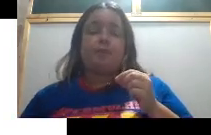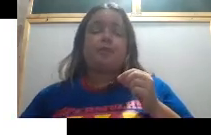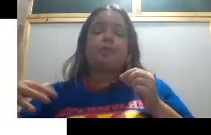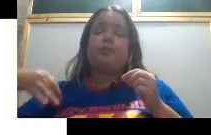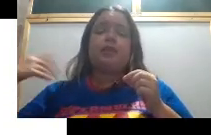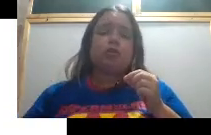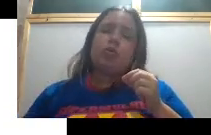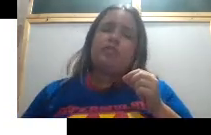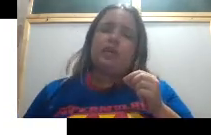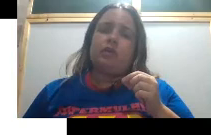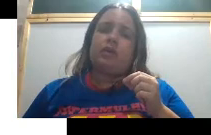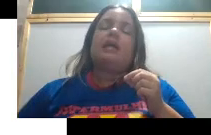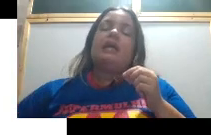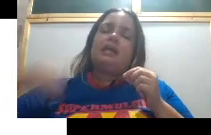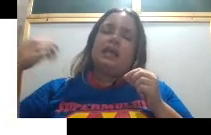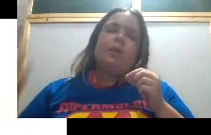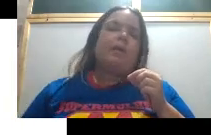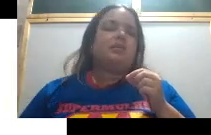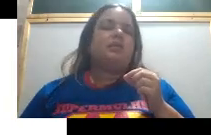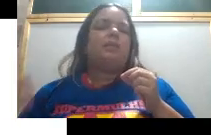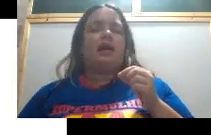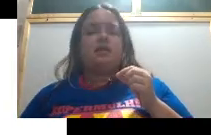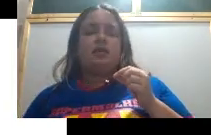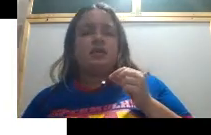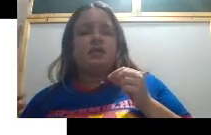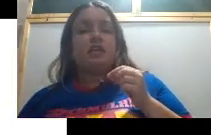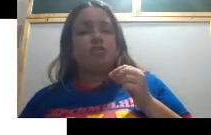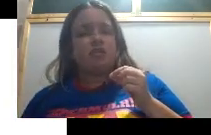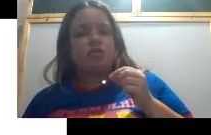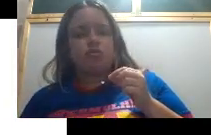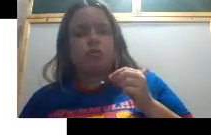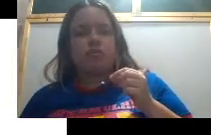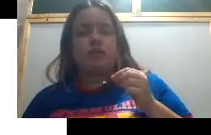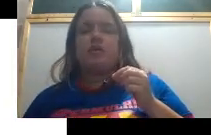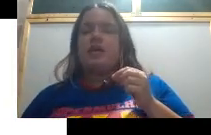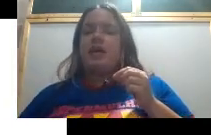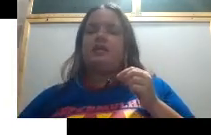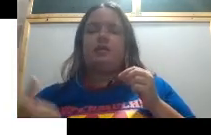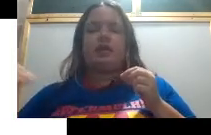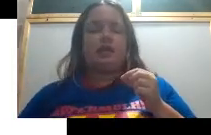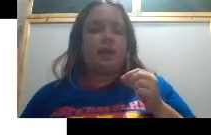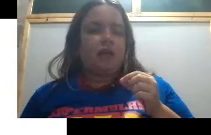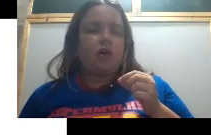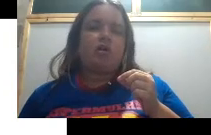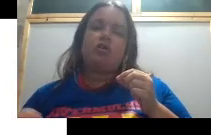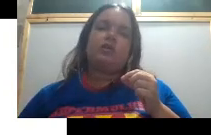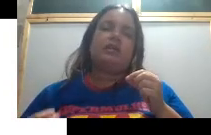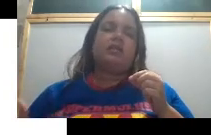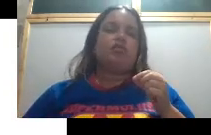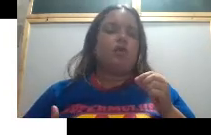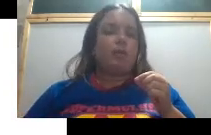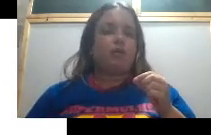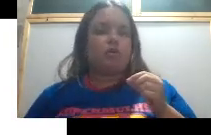participar do governo queriam participar das decisões do governo Então nada melhor